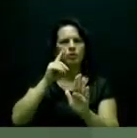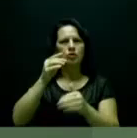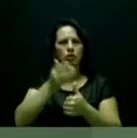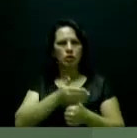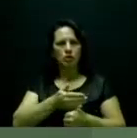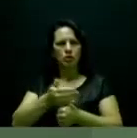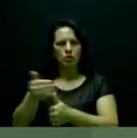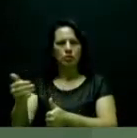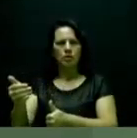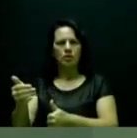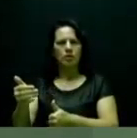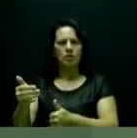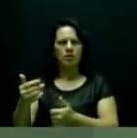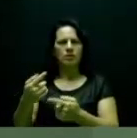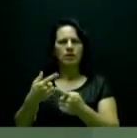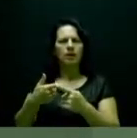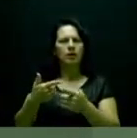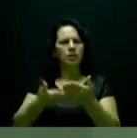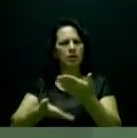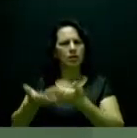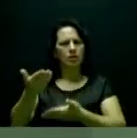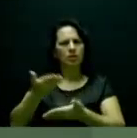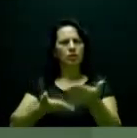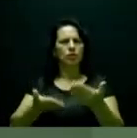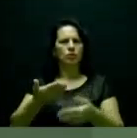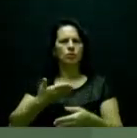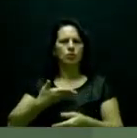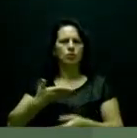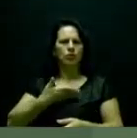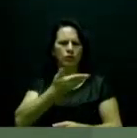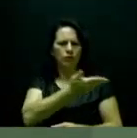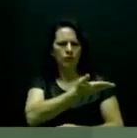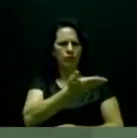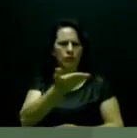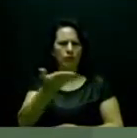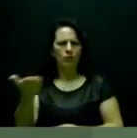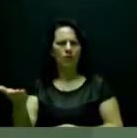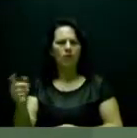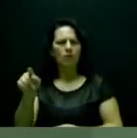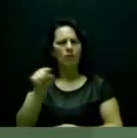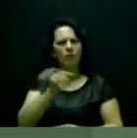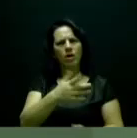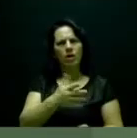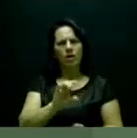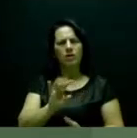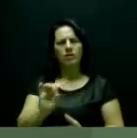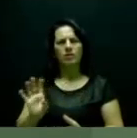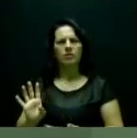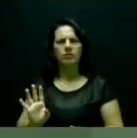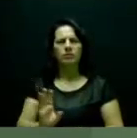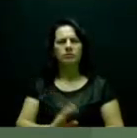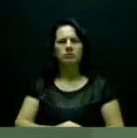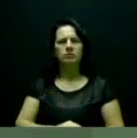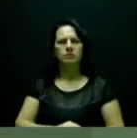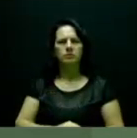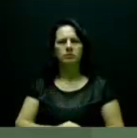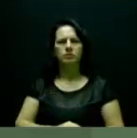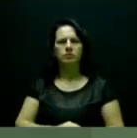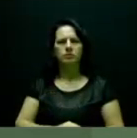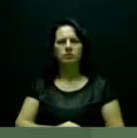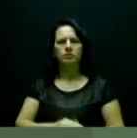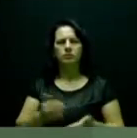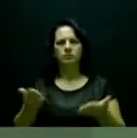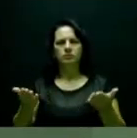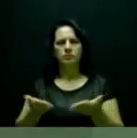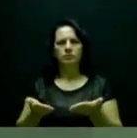essa iniciativa também vem para blindar os colegas que fazem isso com você, o próximo é vítima, vai ser o outro, e assim sucessivamente.